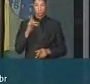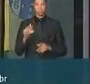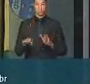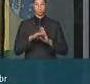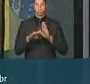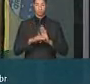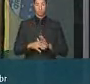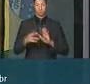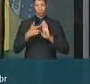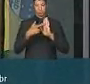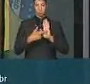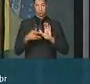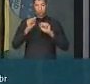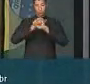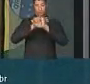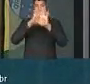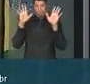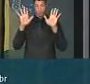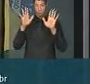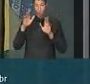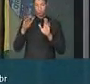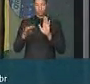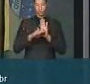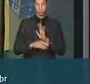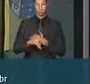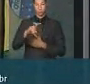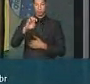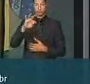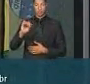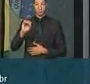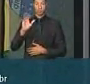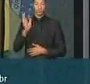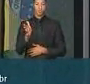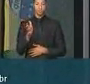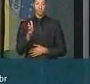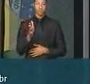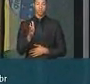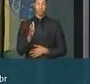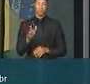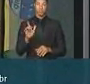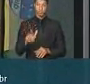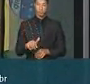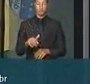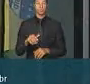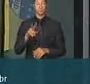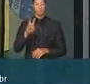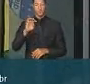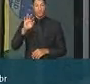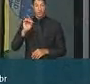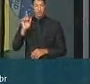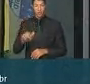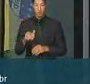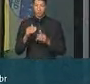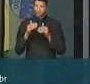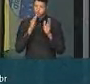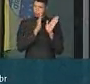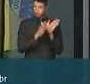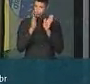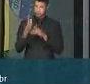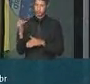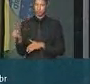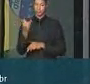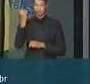estabelecemos regras claras para apreciação do veto é uma das etapas